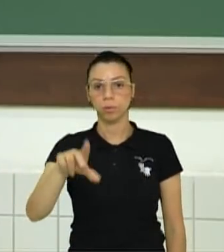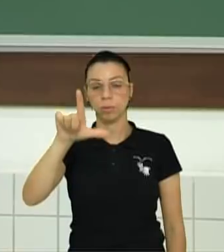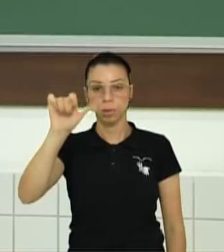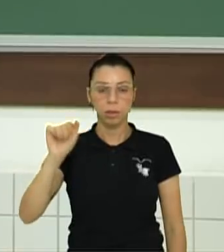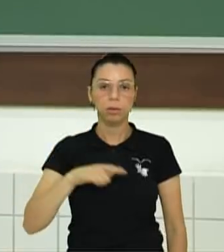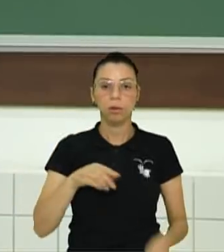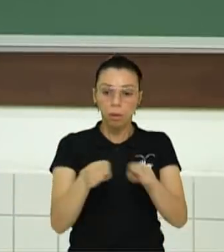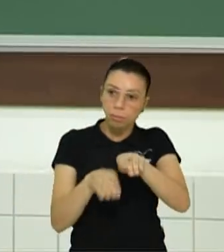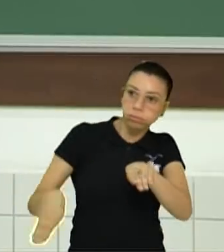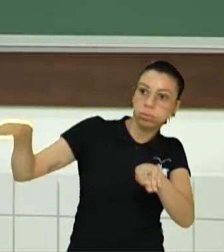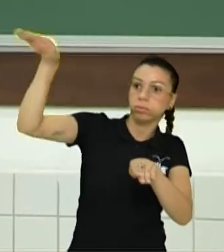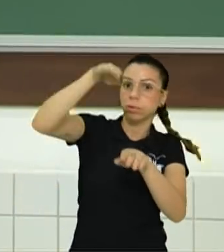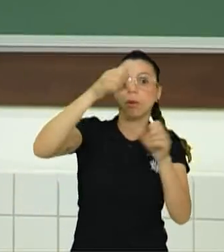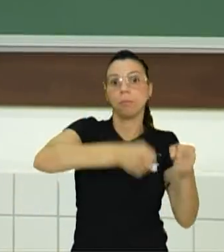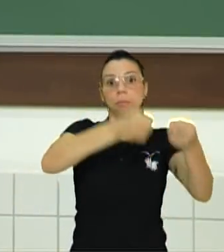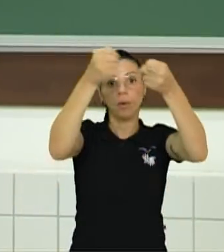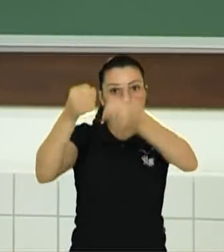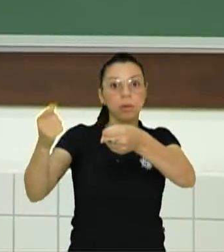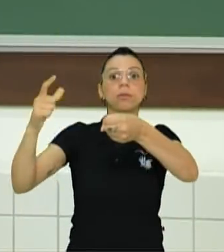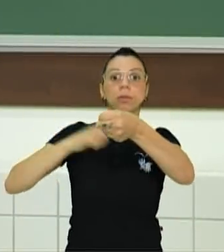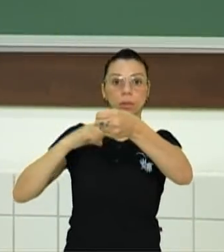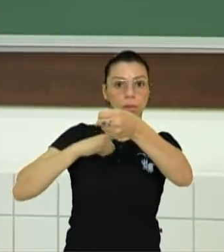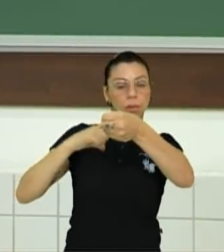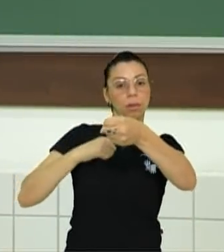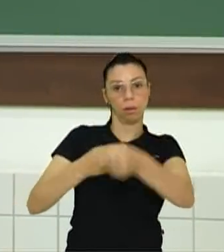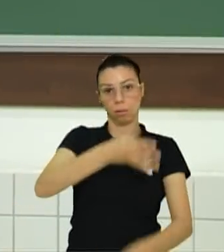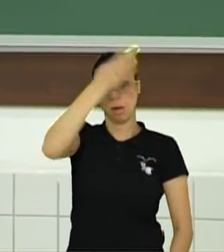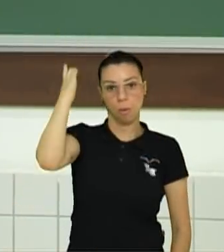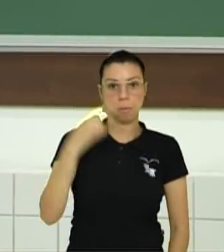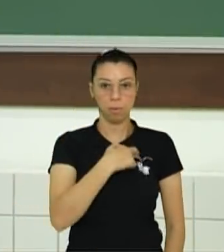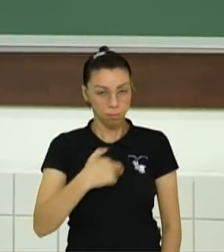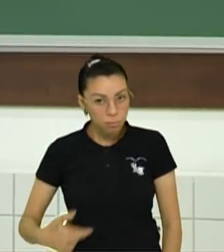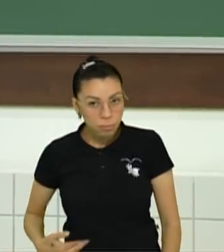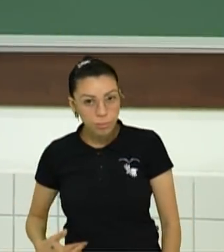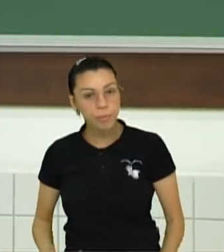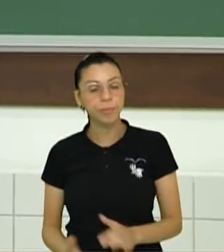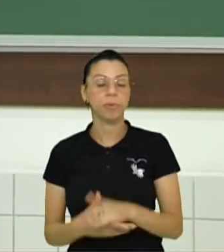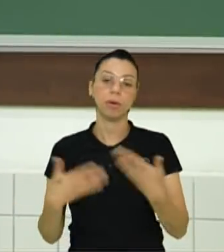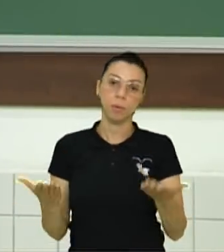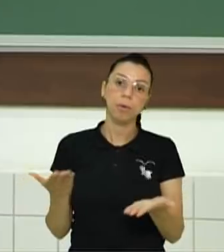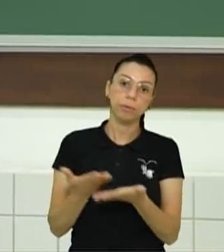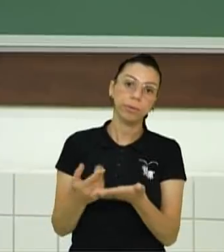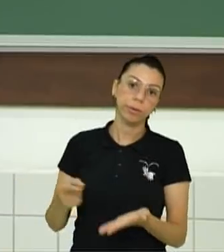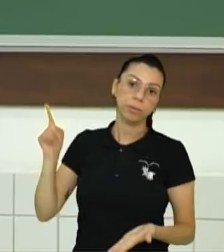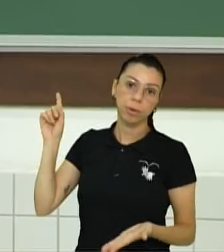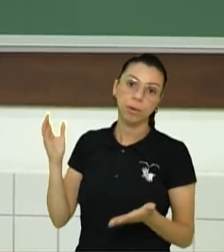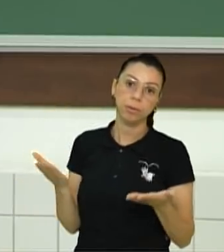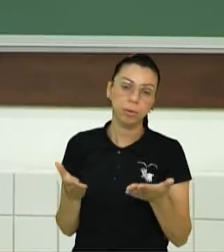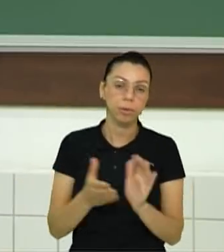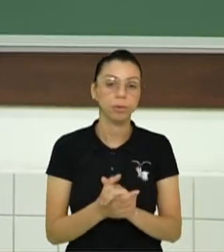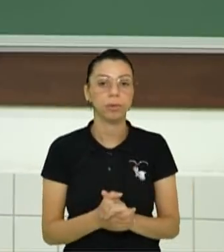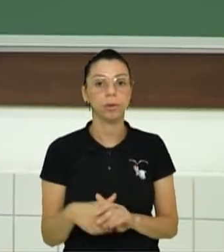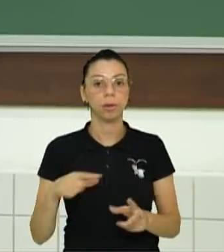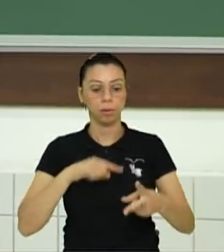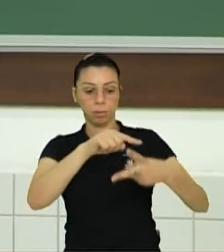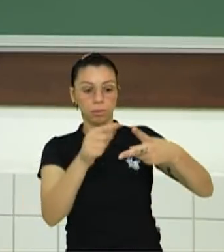maior poder, um dos maiores poderes da Roma República? É o que nós estamos falando agora aqui, que os plebeus têm agora 2 cônsules